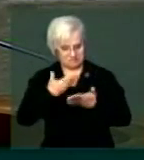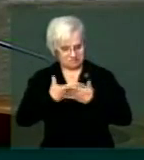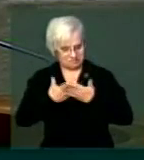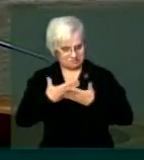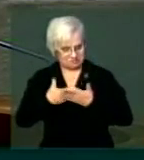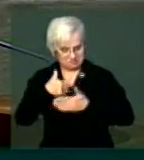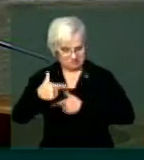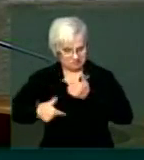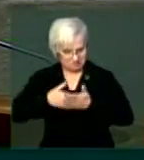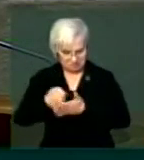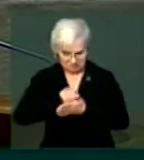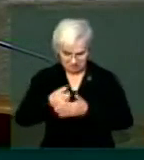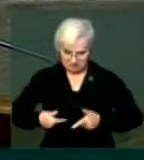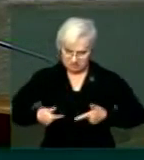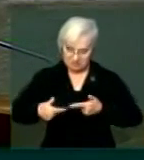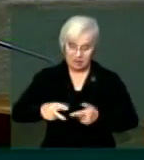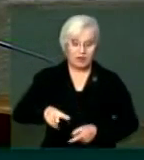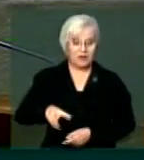debruçar